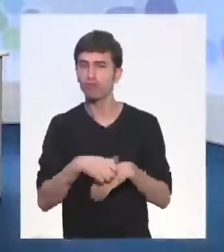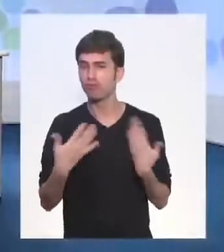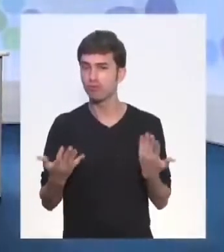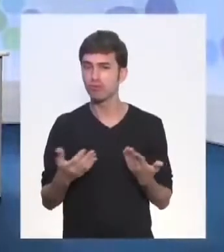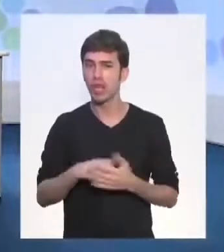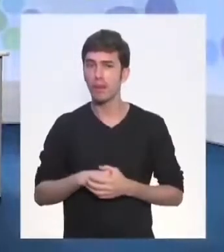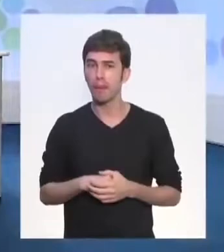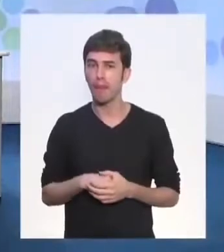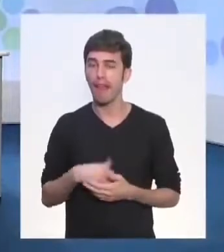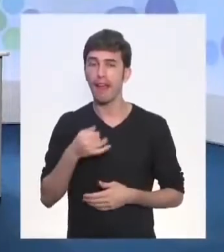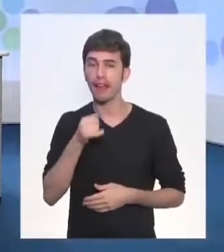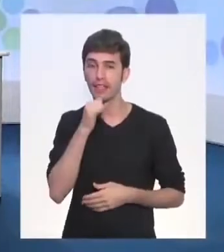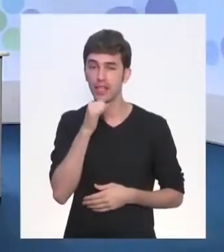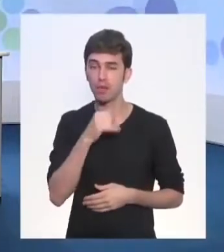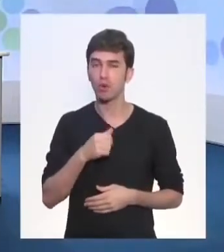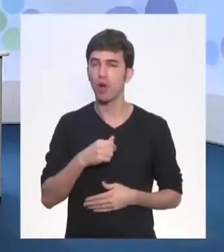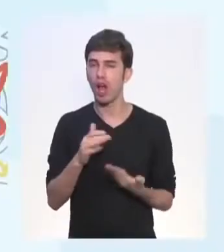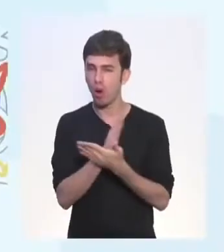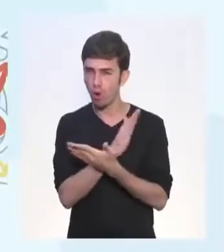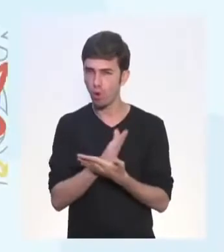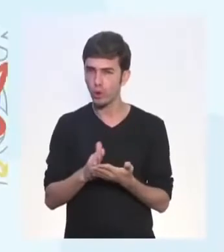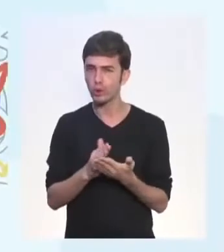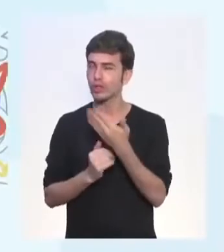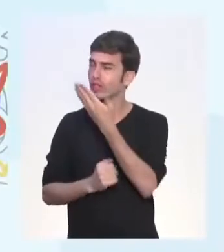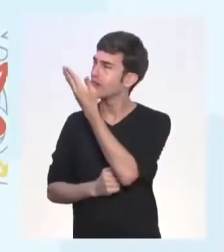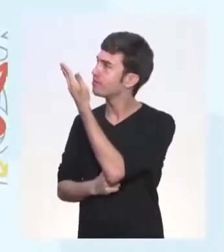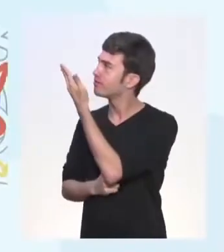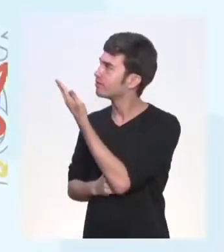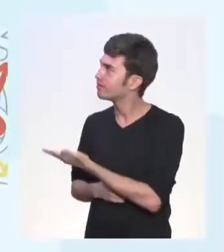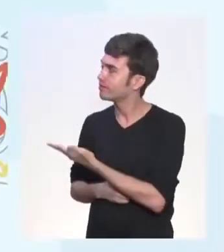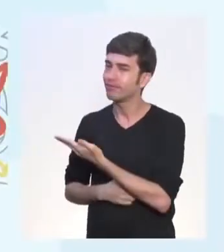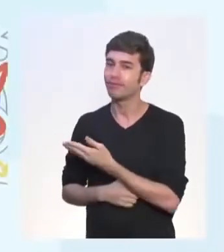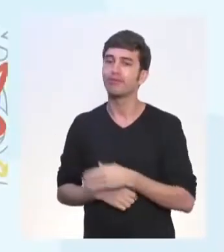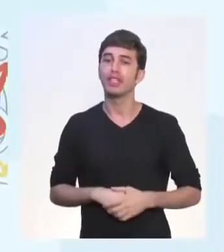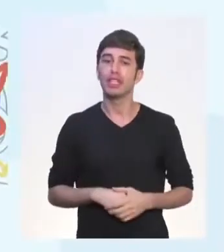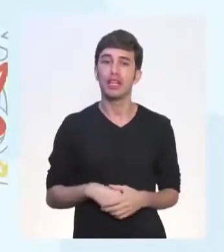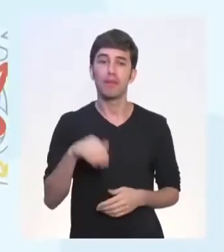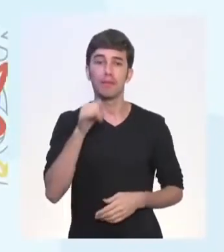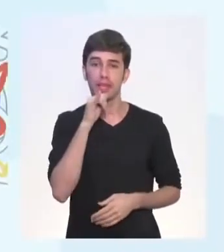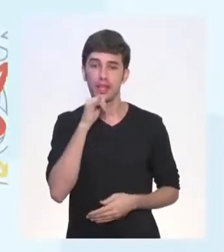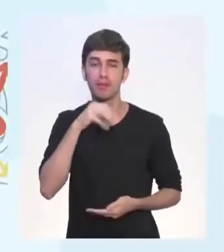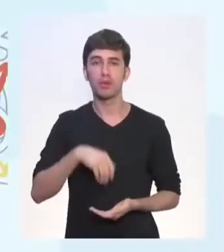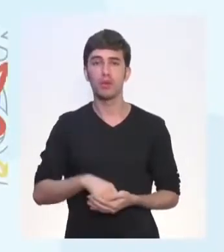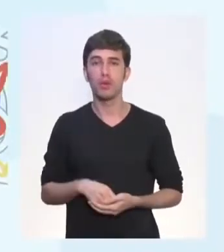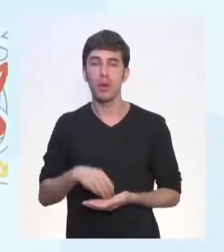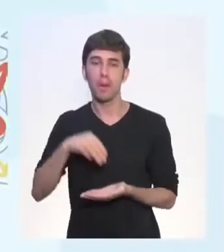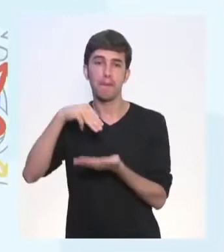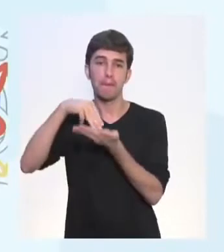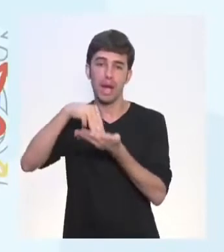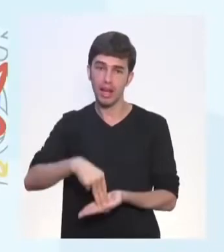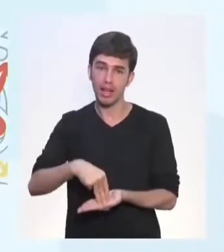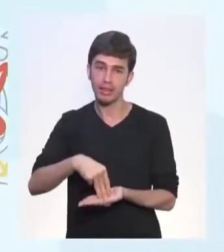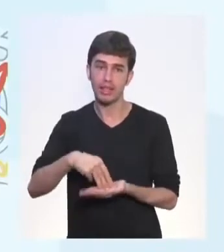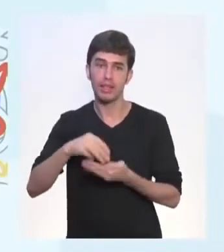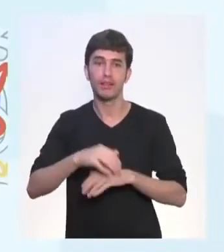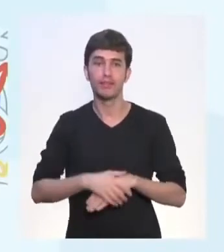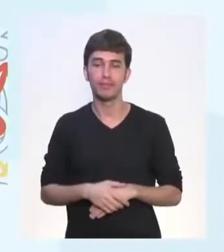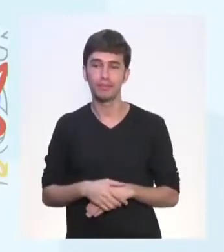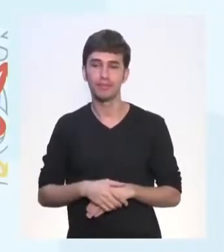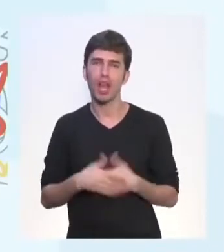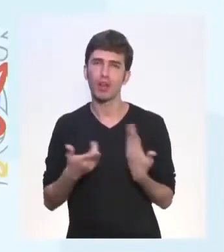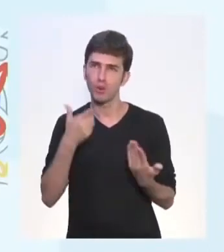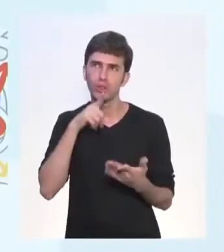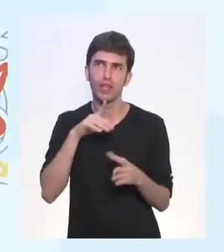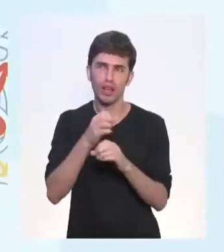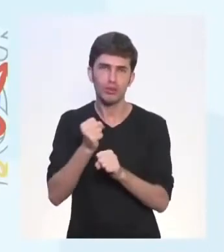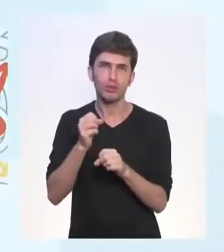aí a gente colocou alguns exemplos para vocês aí, tá? Alguns exemplos de grandeza. Então, eu coloquei alguns aí. O primeiro, massa. A gente consegue